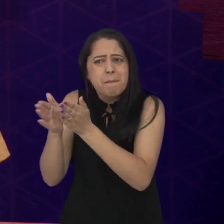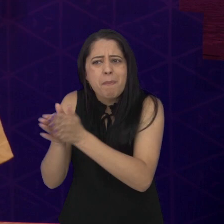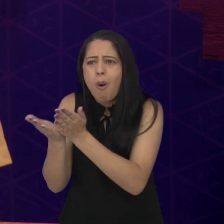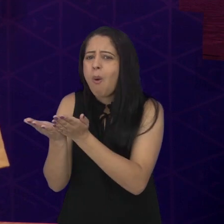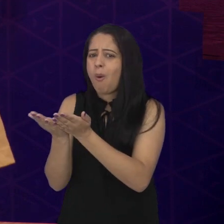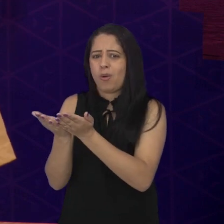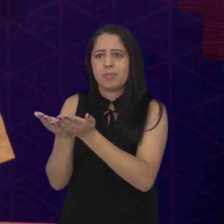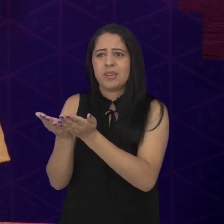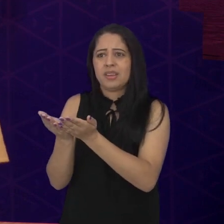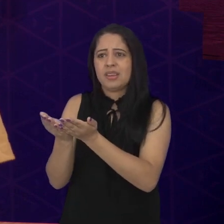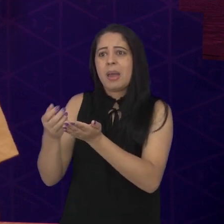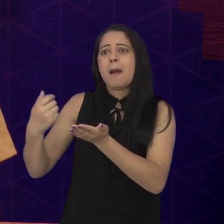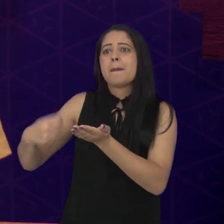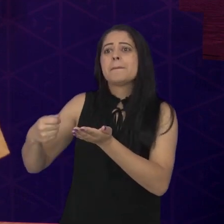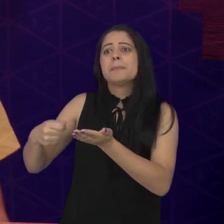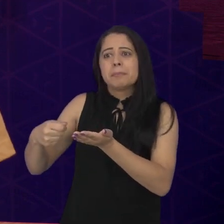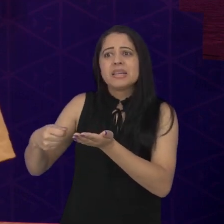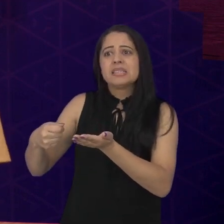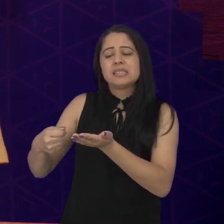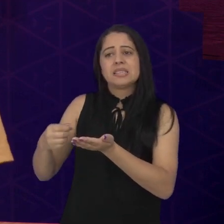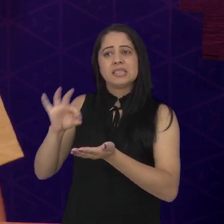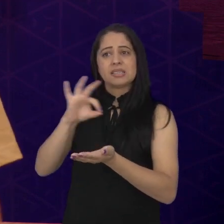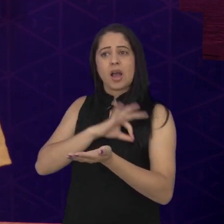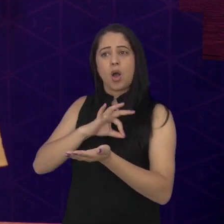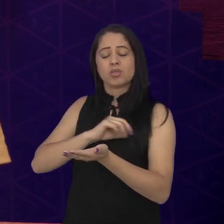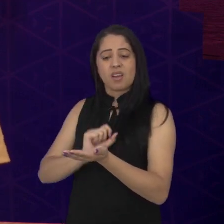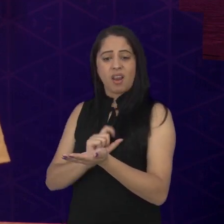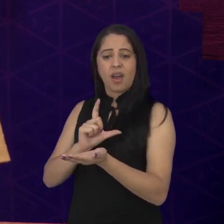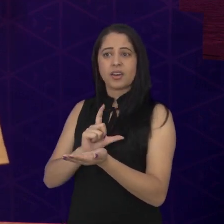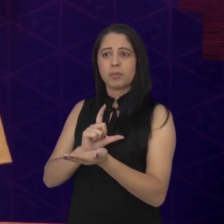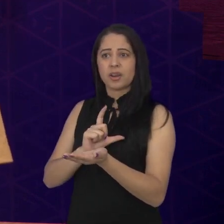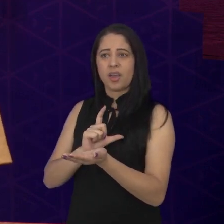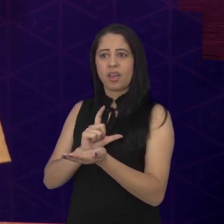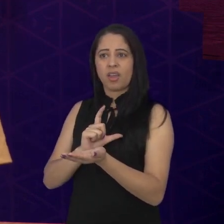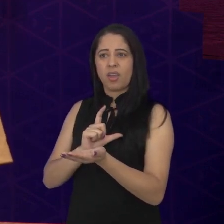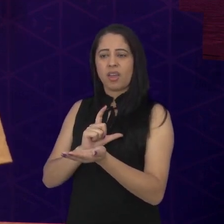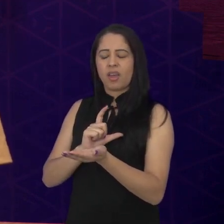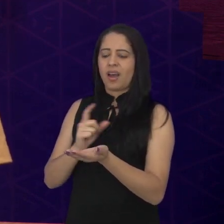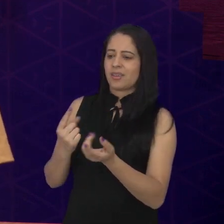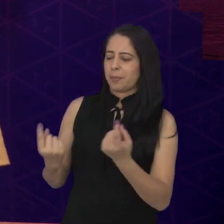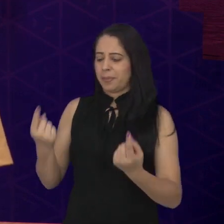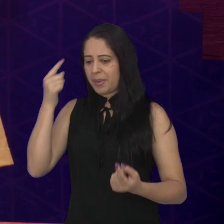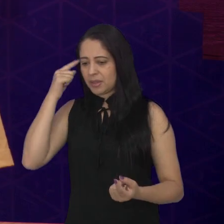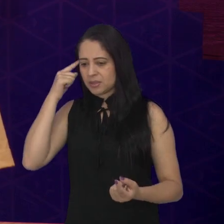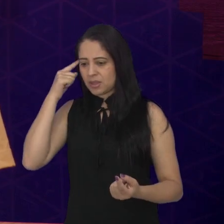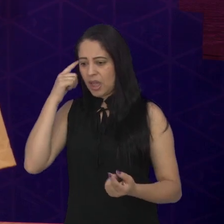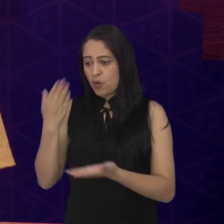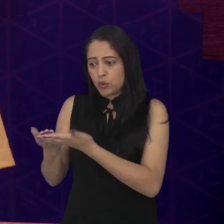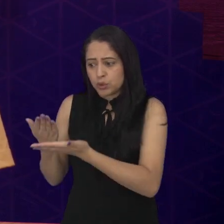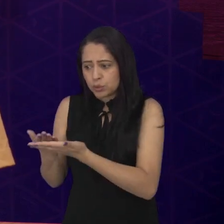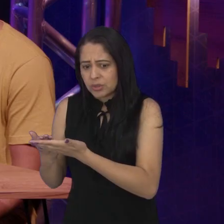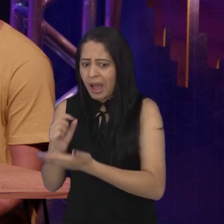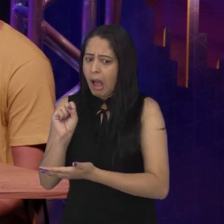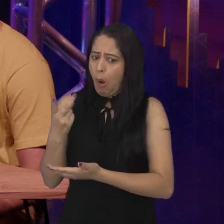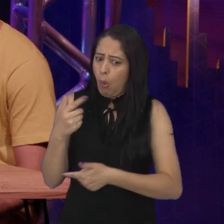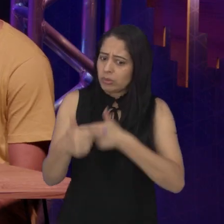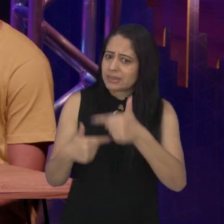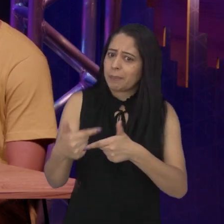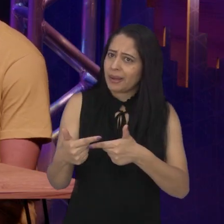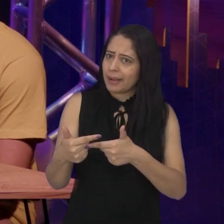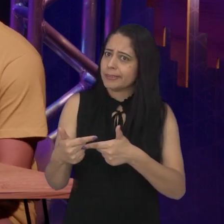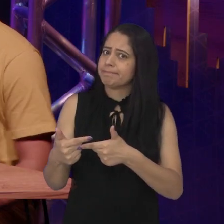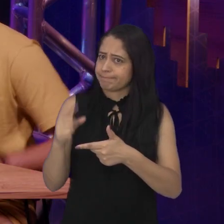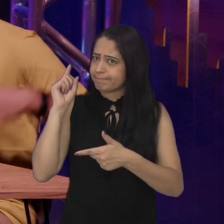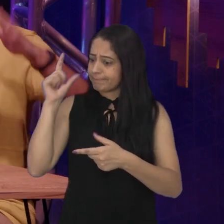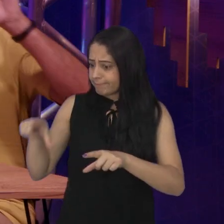pobre, que precisa de mais renda para conseguir as coisas básicas, você vai parar para estudar ou você vai procurar um emprego? Exato, né? É difícil.